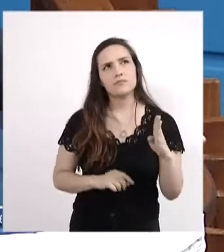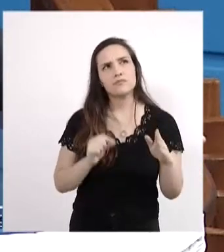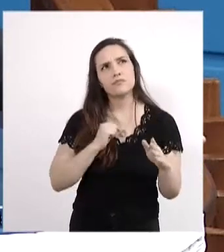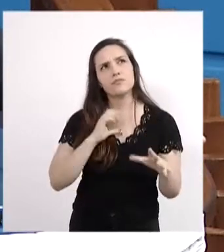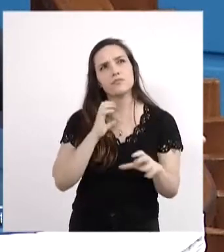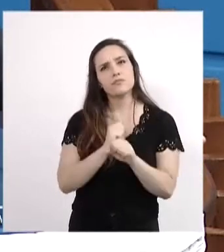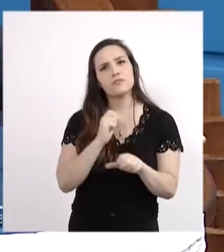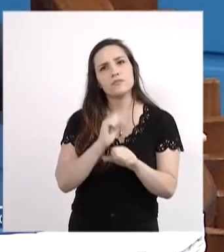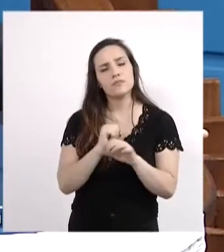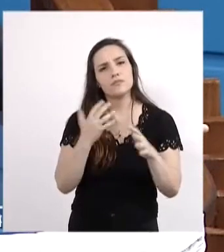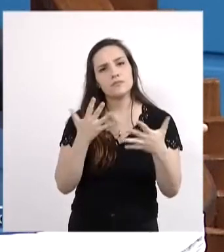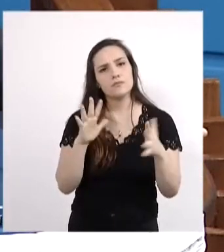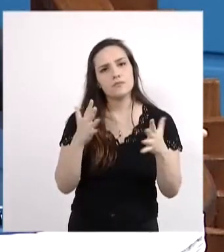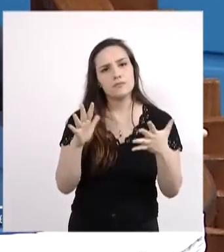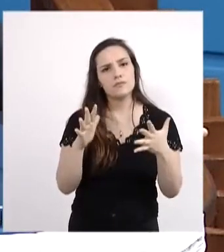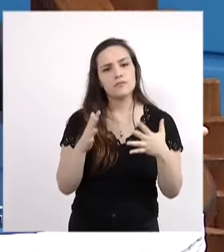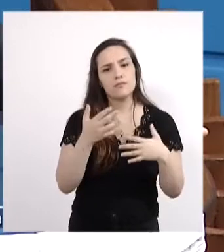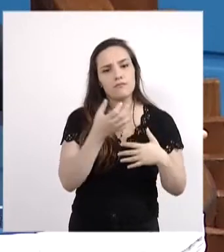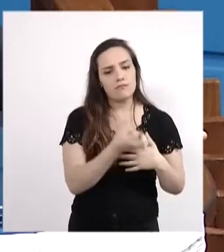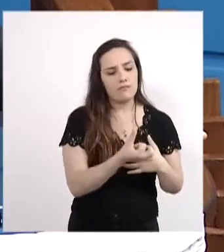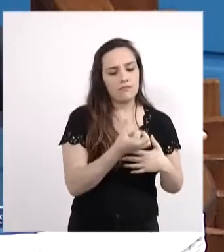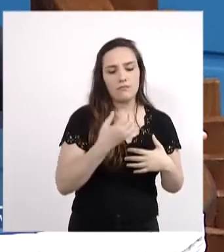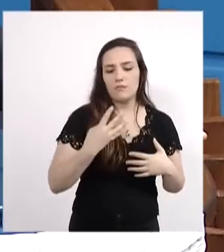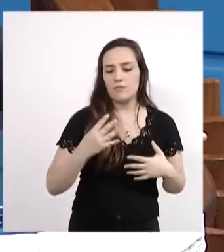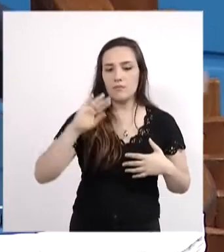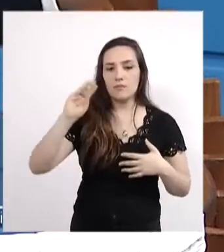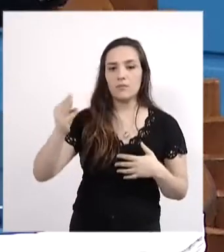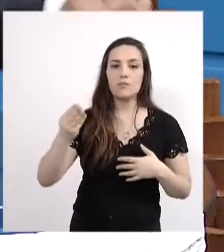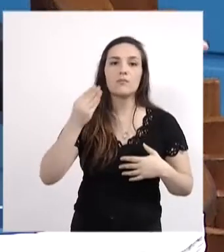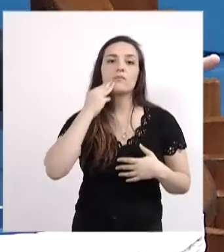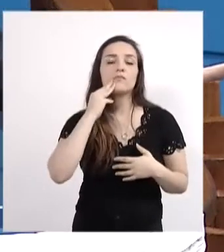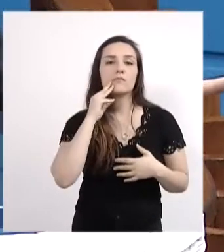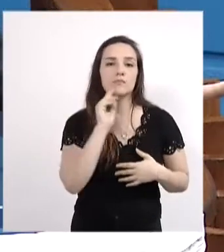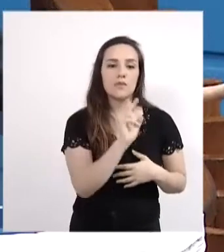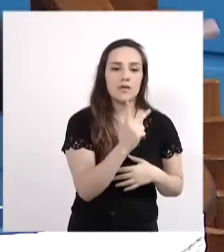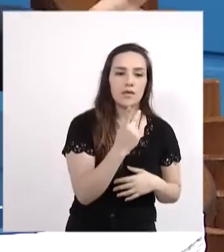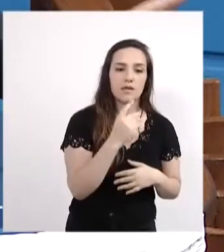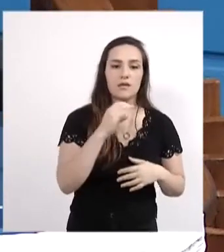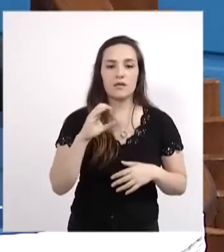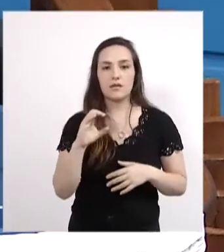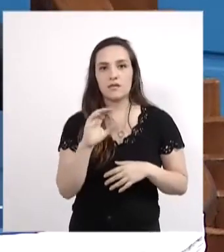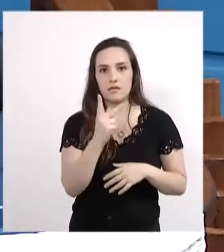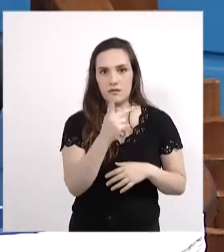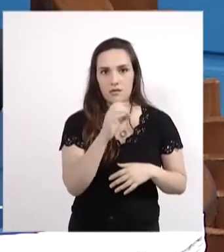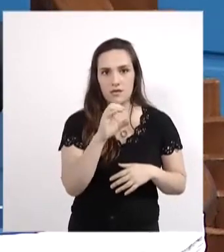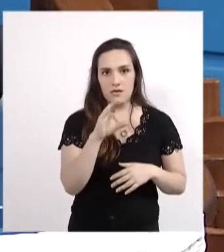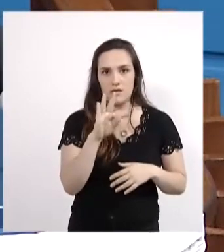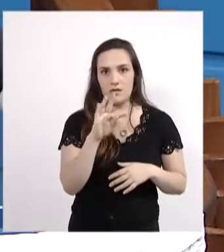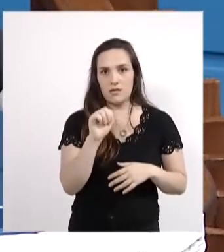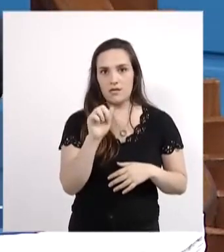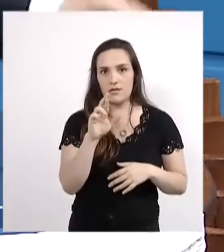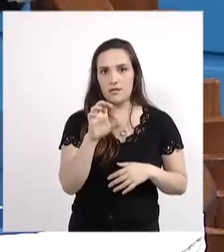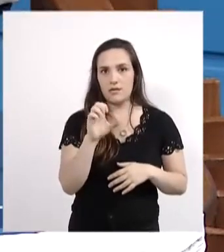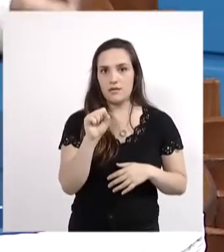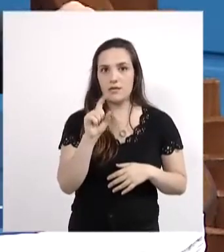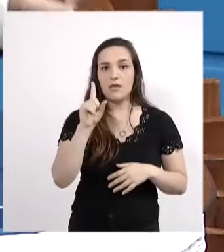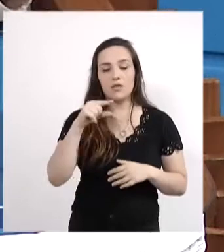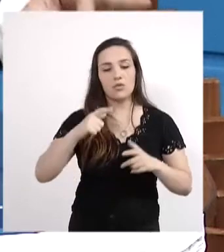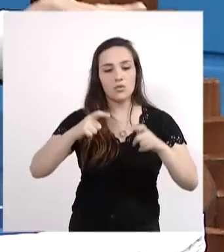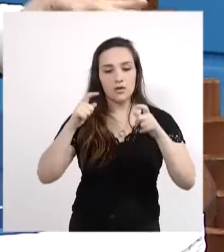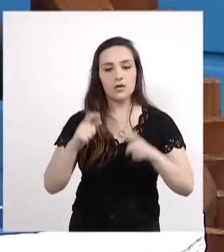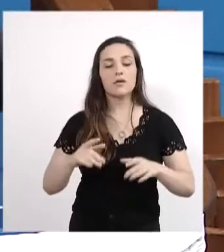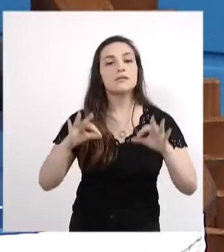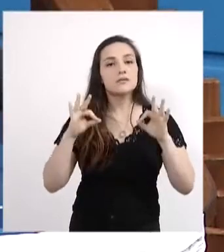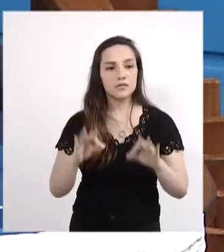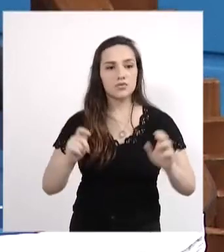uma área de 64 milhões de hectares como área apropriada para o plantio